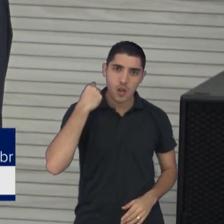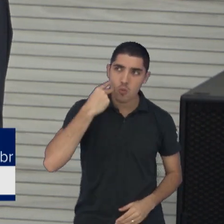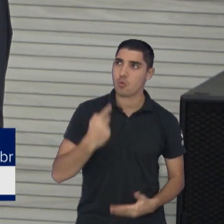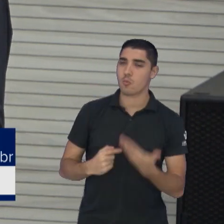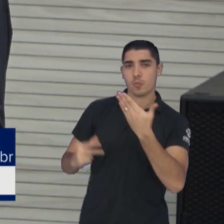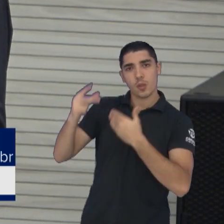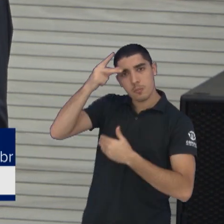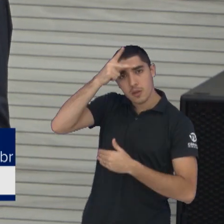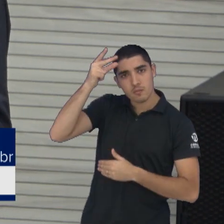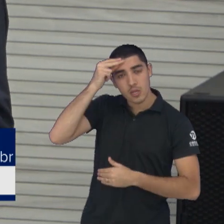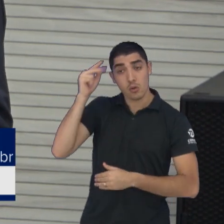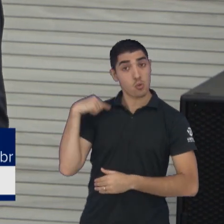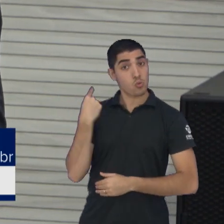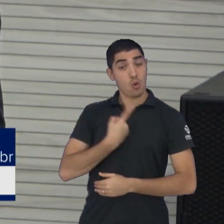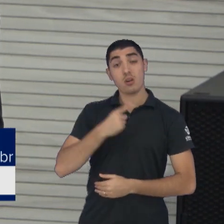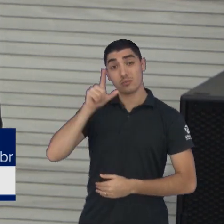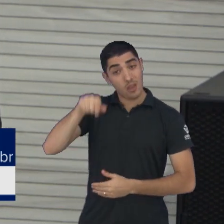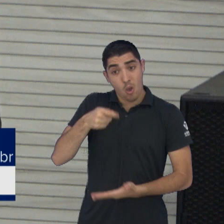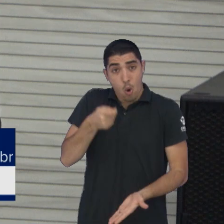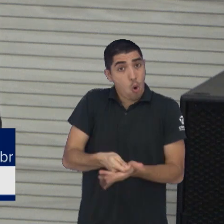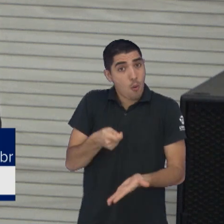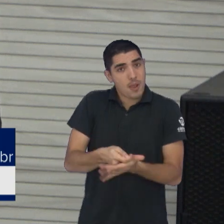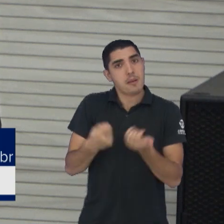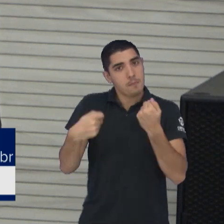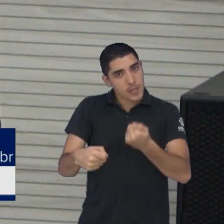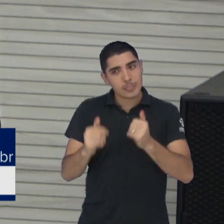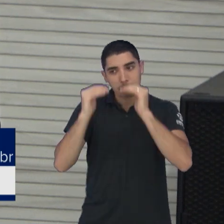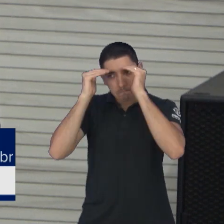atender a população. Então eu